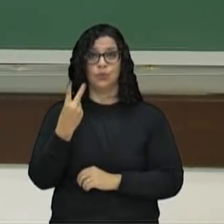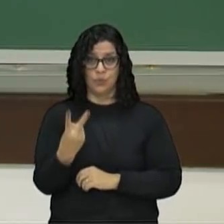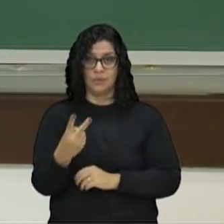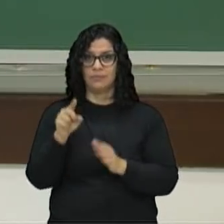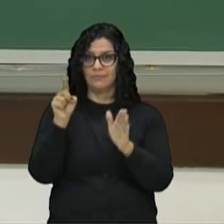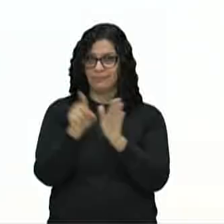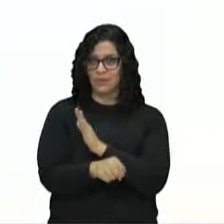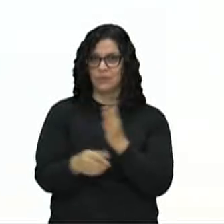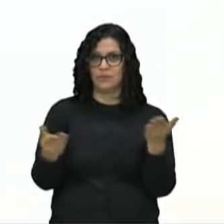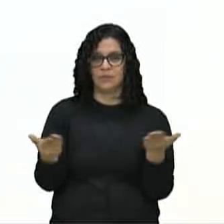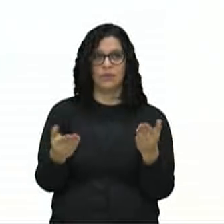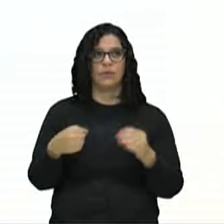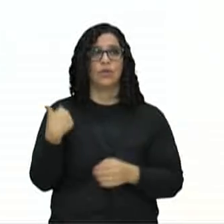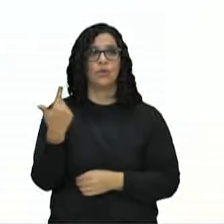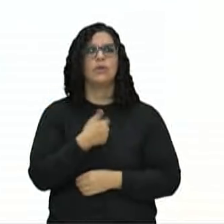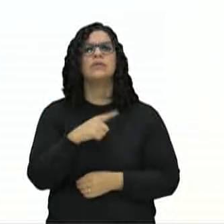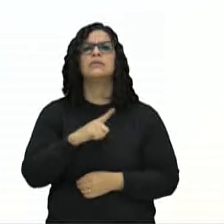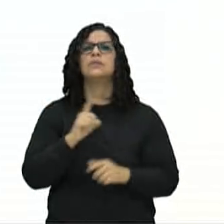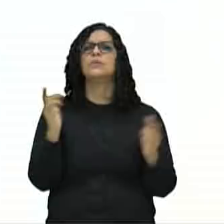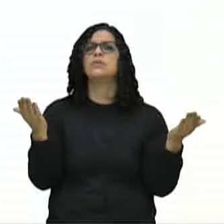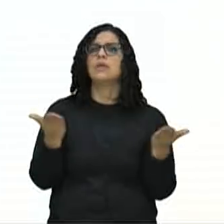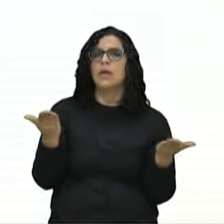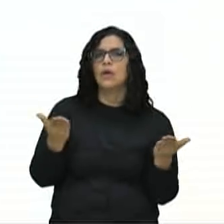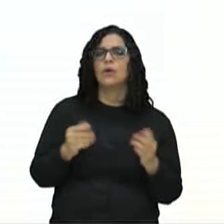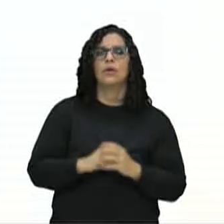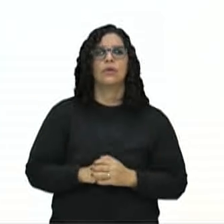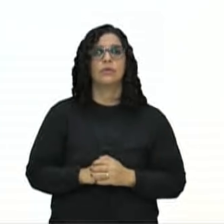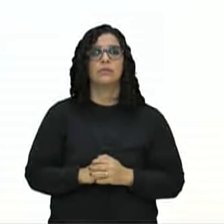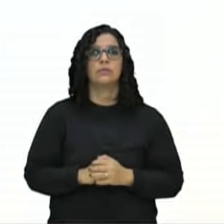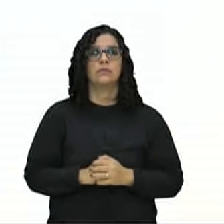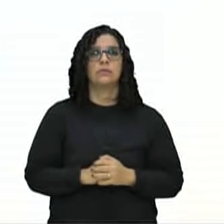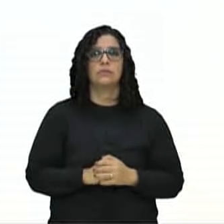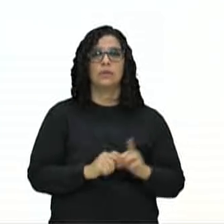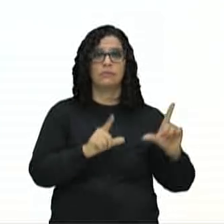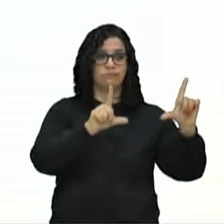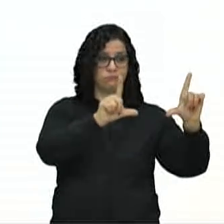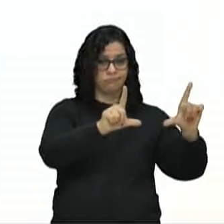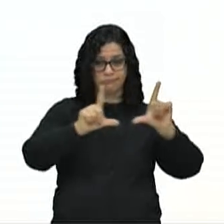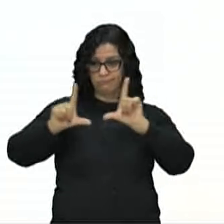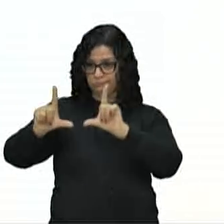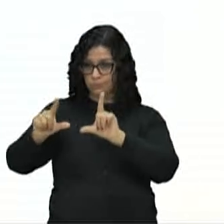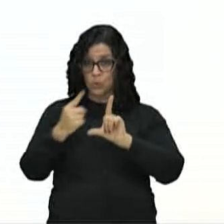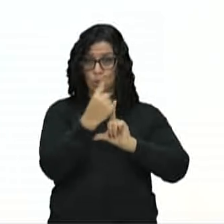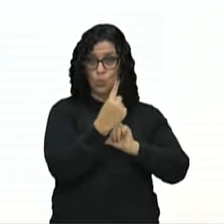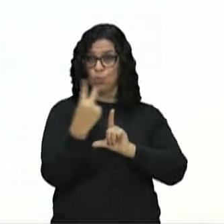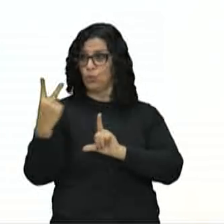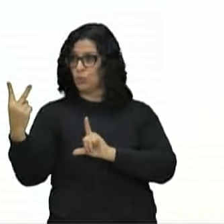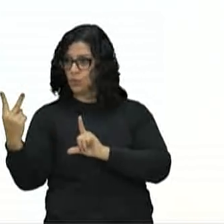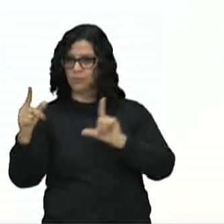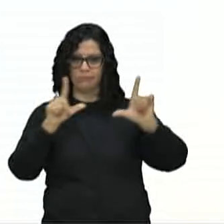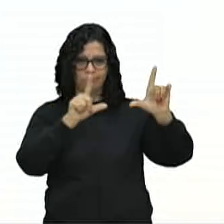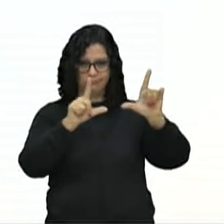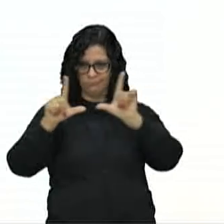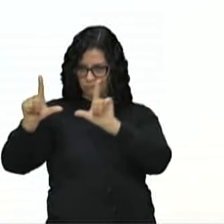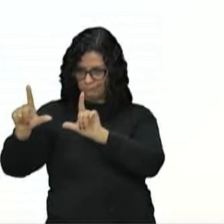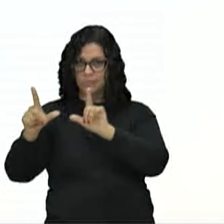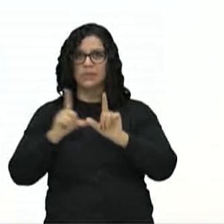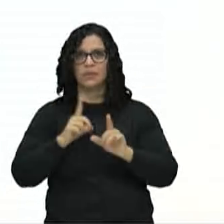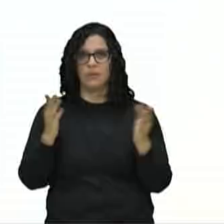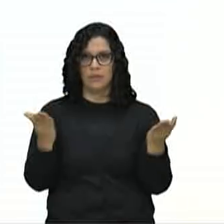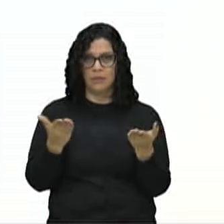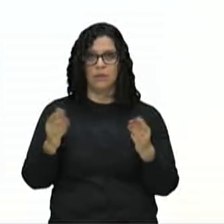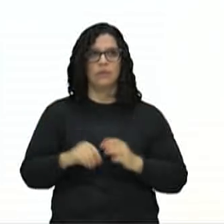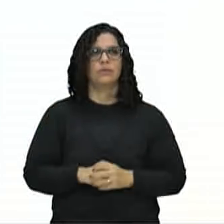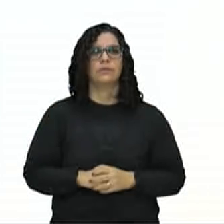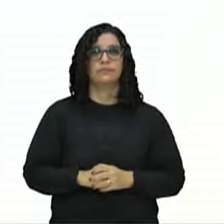número 2. Nós temos aqui 2 fragmentos, o fragmento 1 e o fragmento